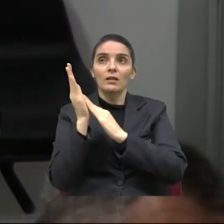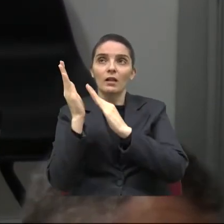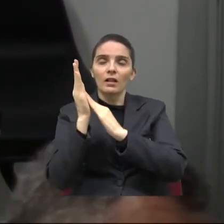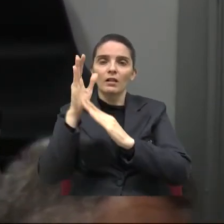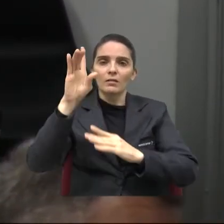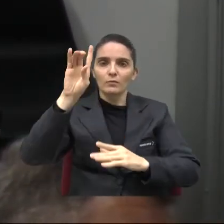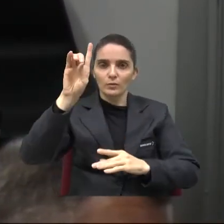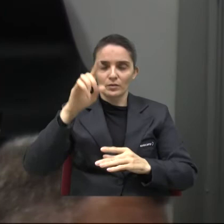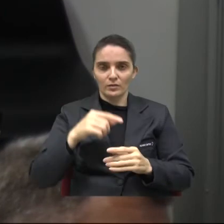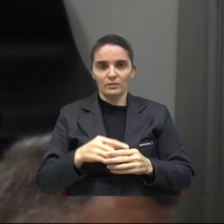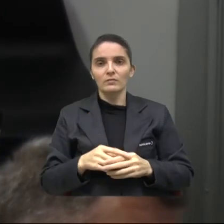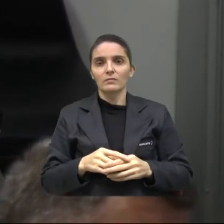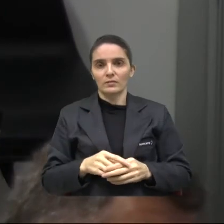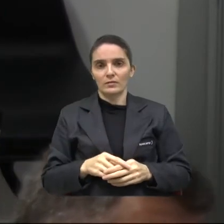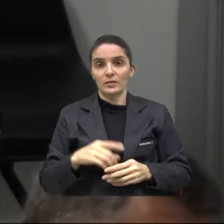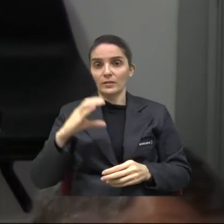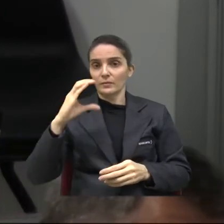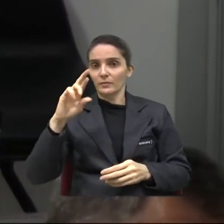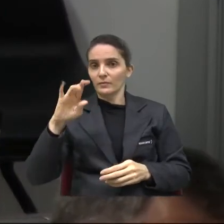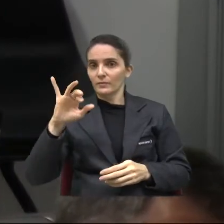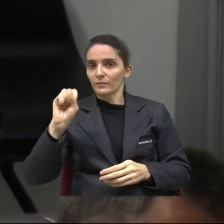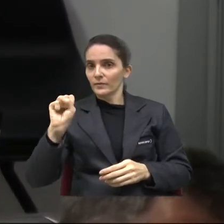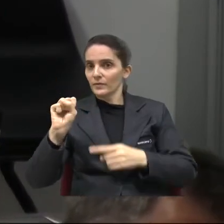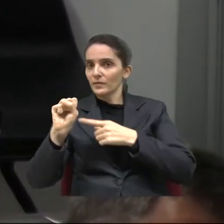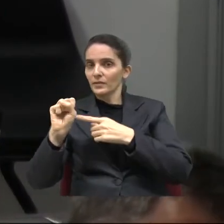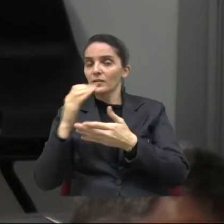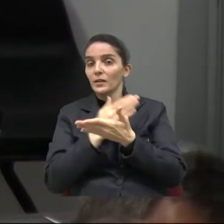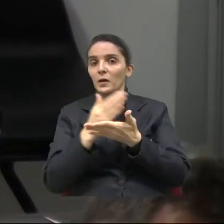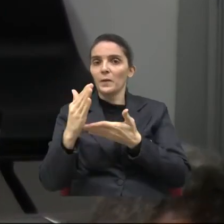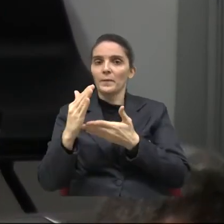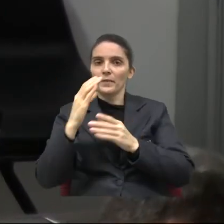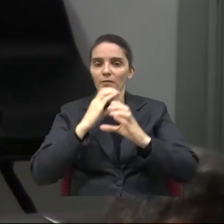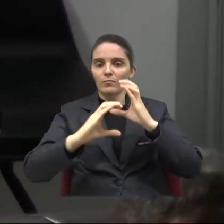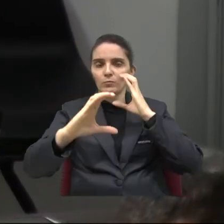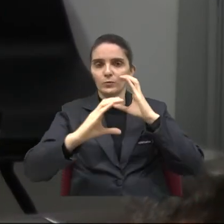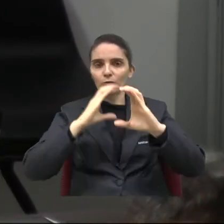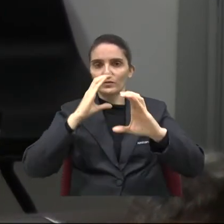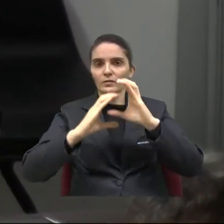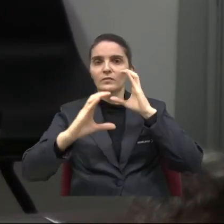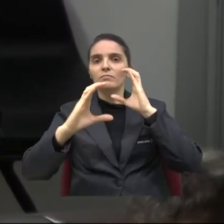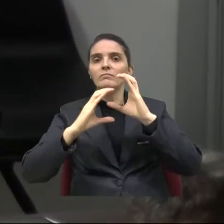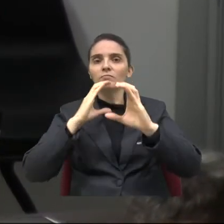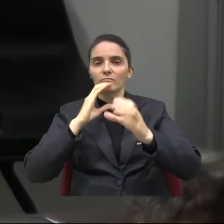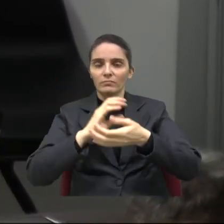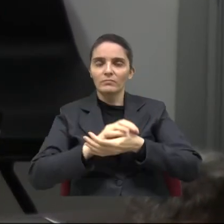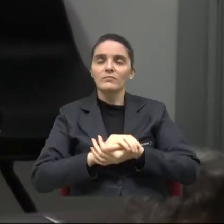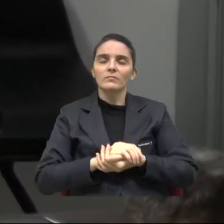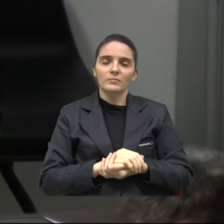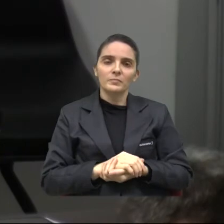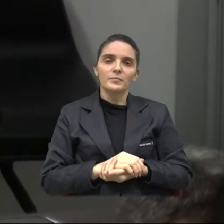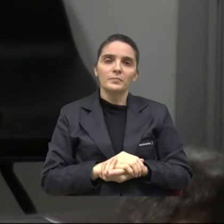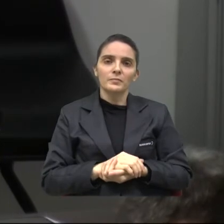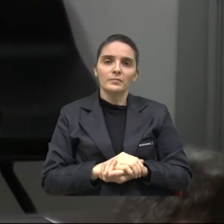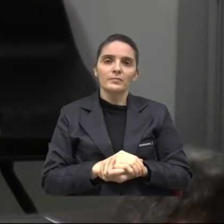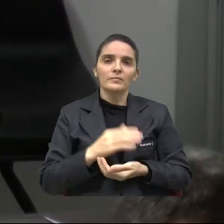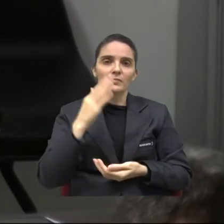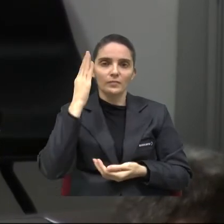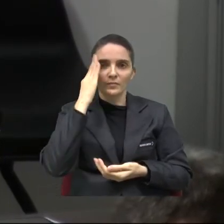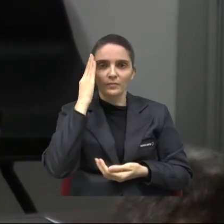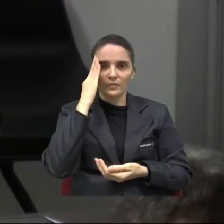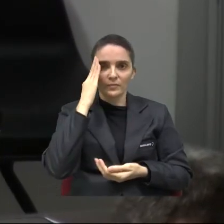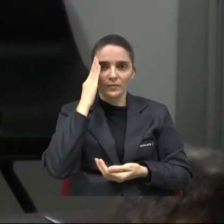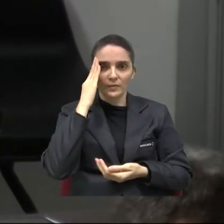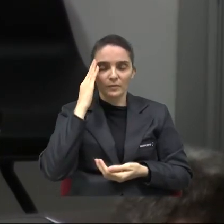ele fosse qualquer outra pessoa e ele estivesse ali fazendo culto fúnebre, ele ia cantar louvores. Porque nós sabemos que não é um